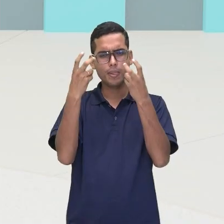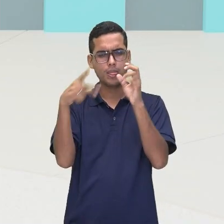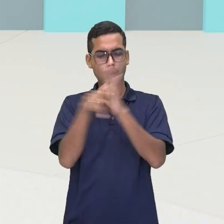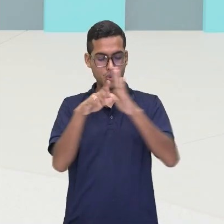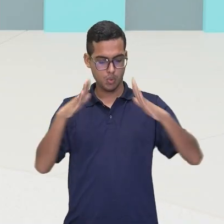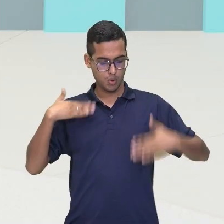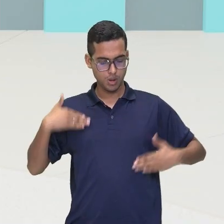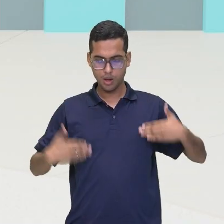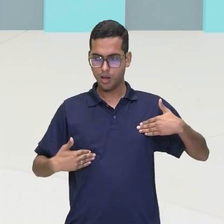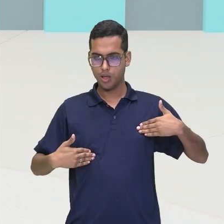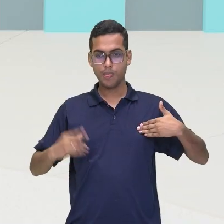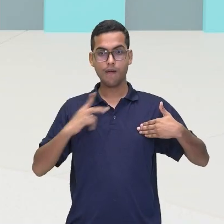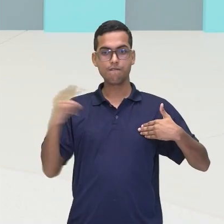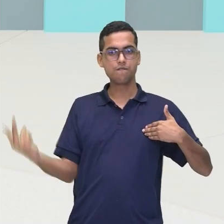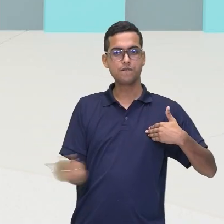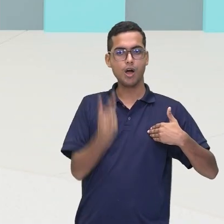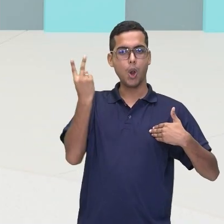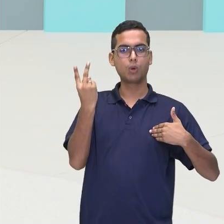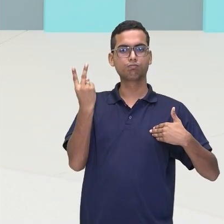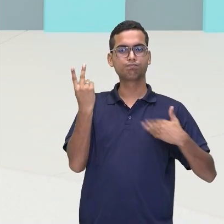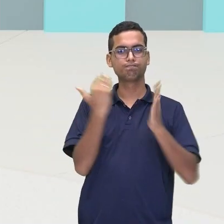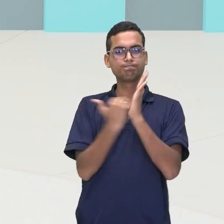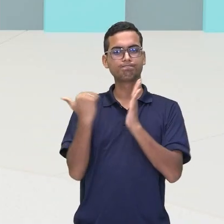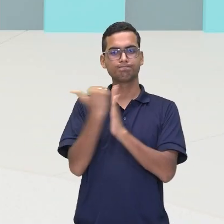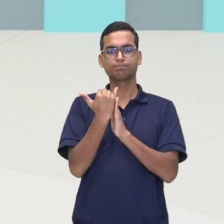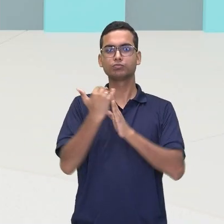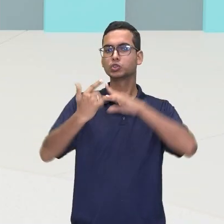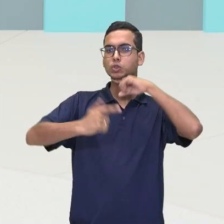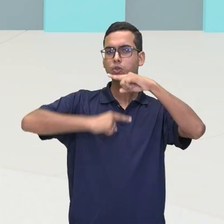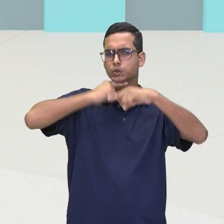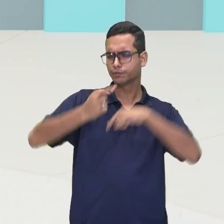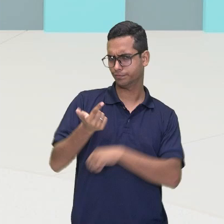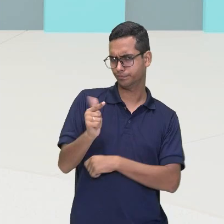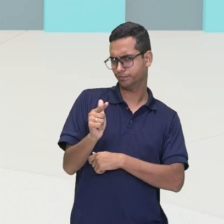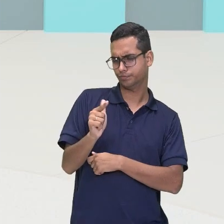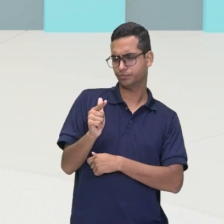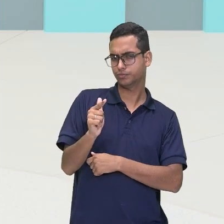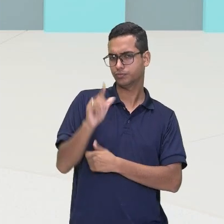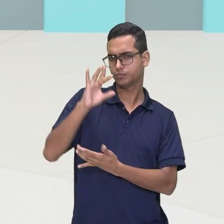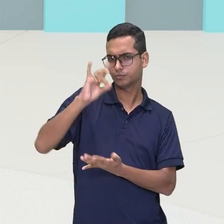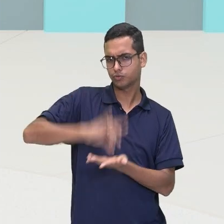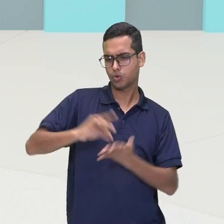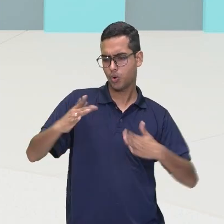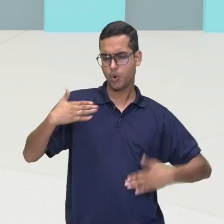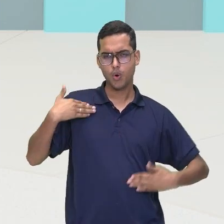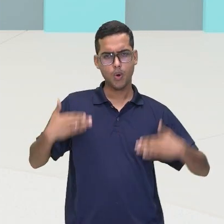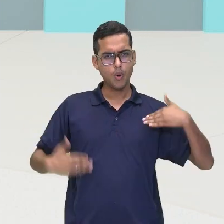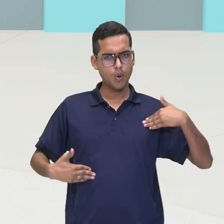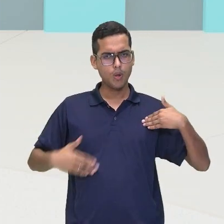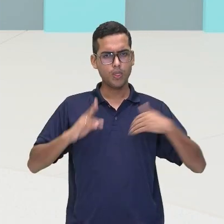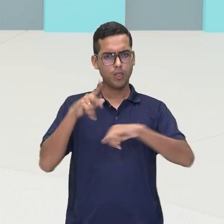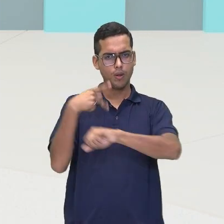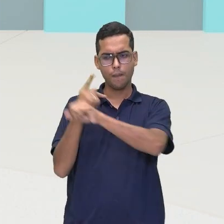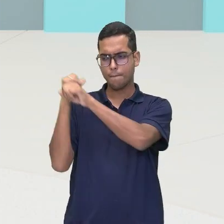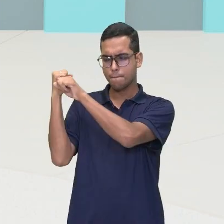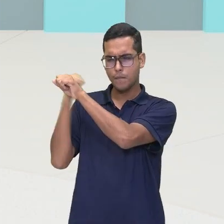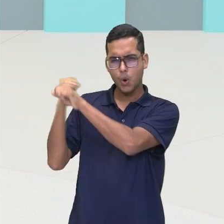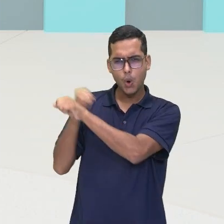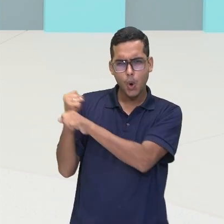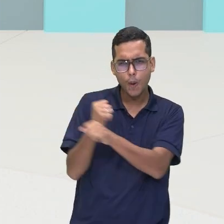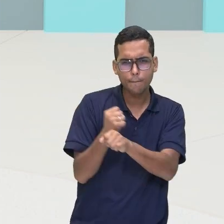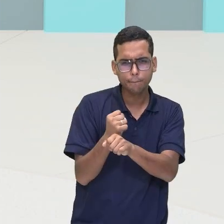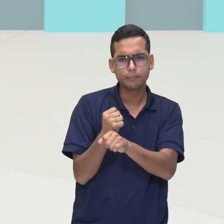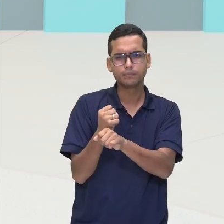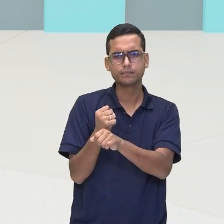valor incontestável, onde esse corpo, ele ao longo da história, ele vem